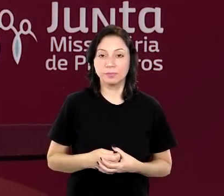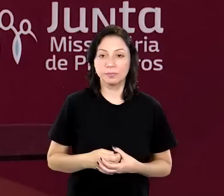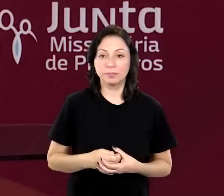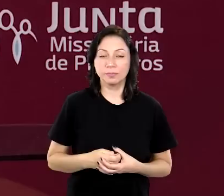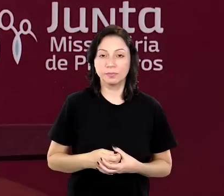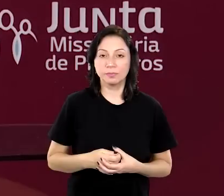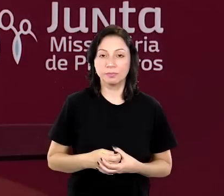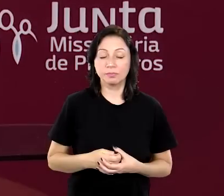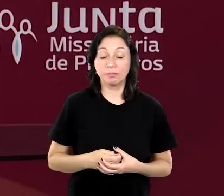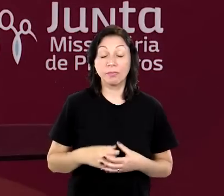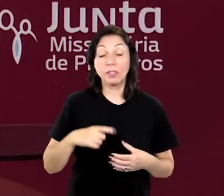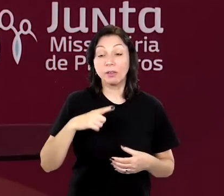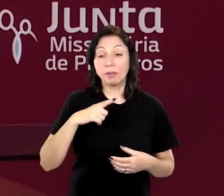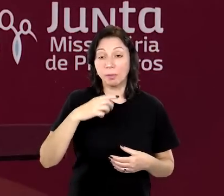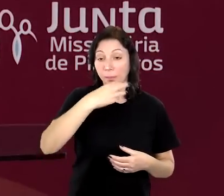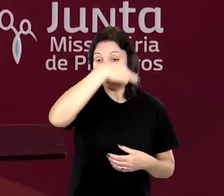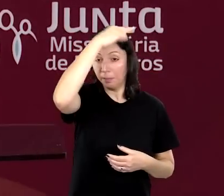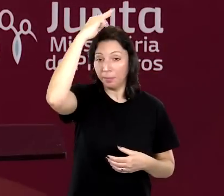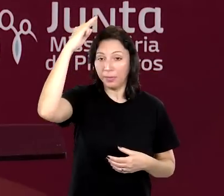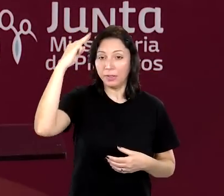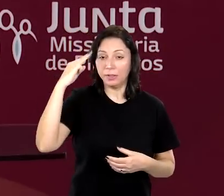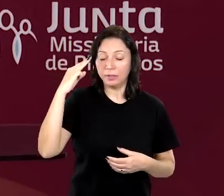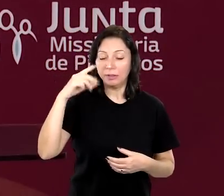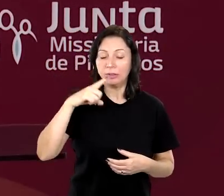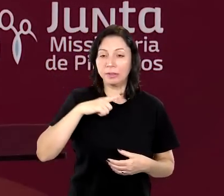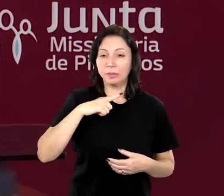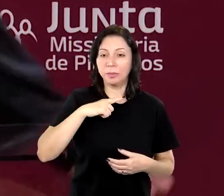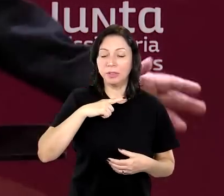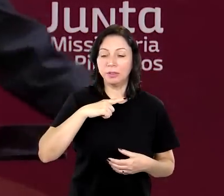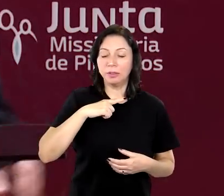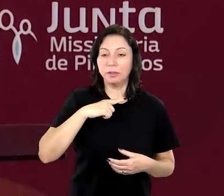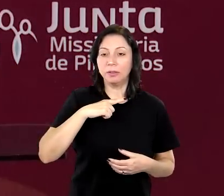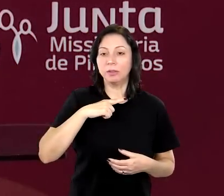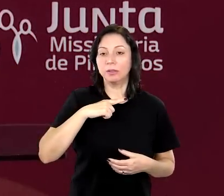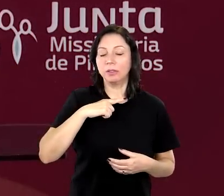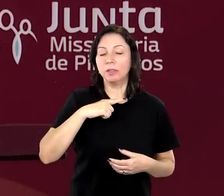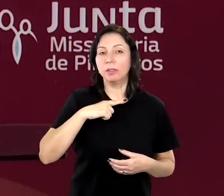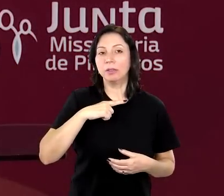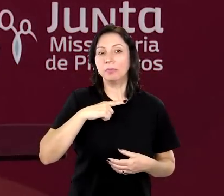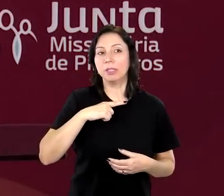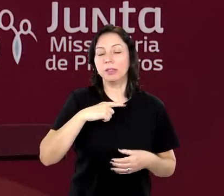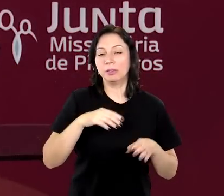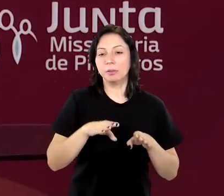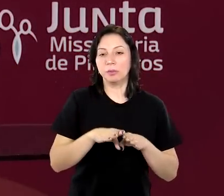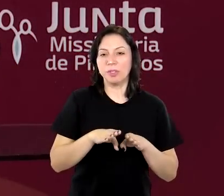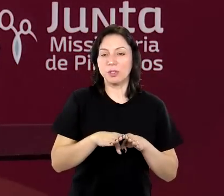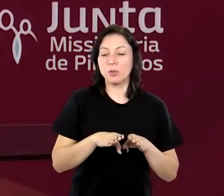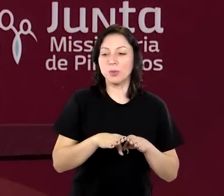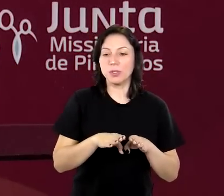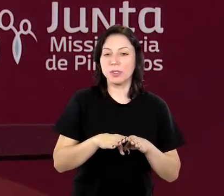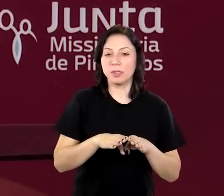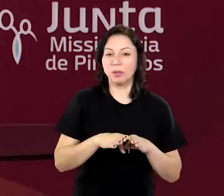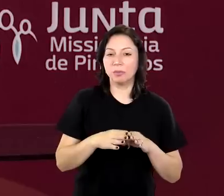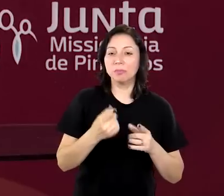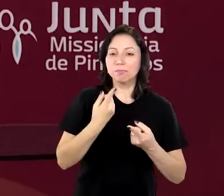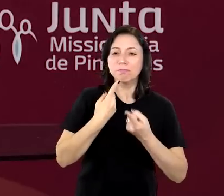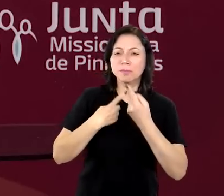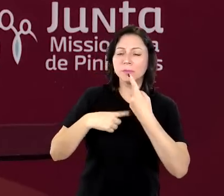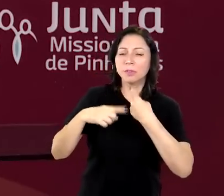Uma disposição. Aqui está. Eis-me aqui. É como se ela